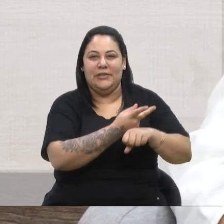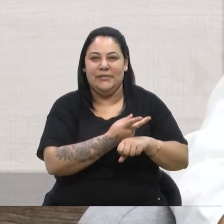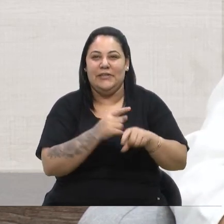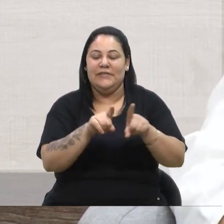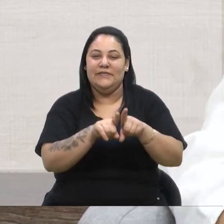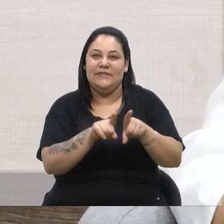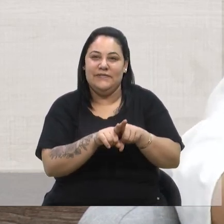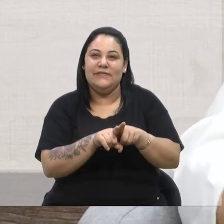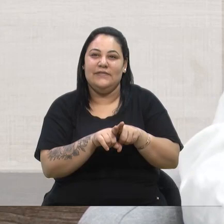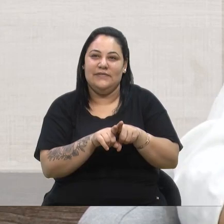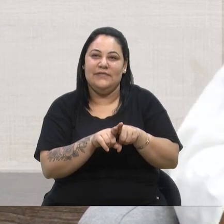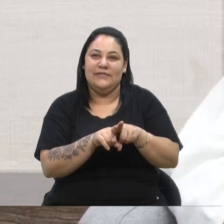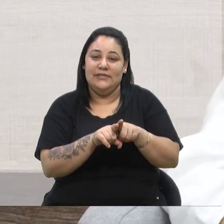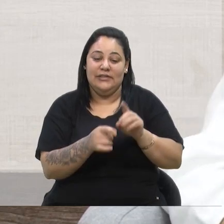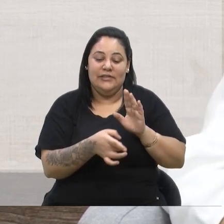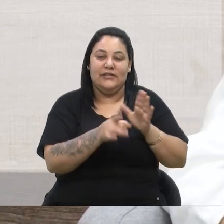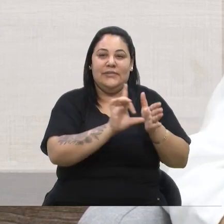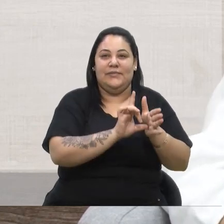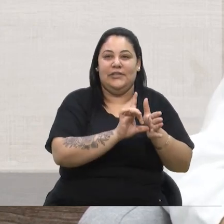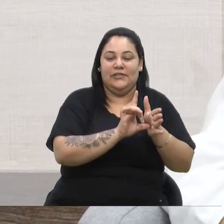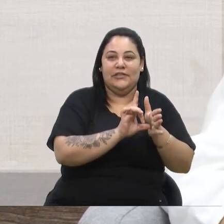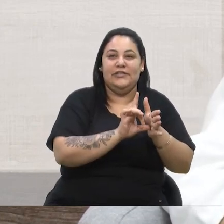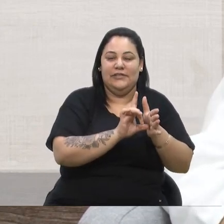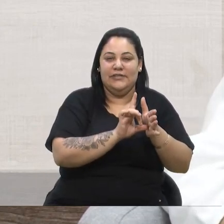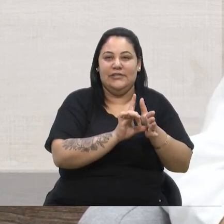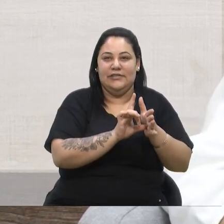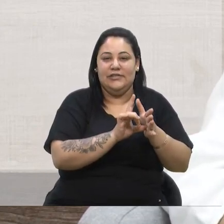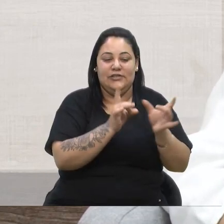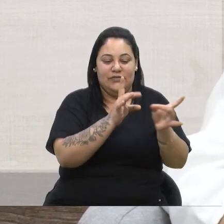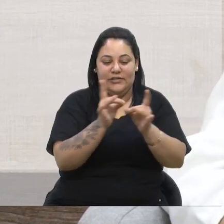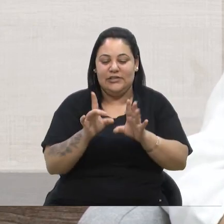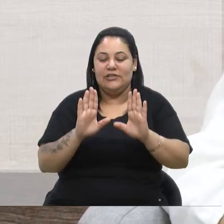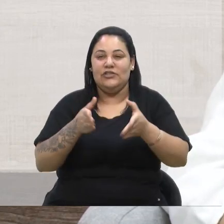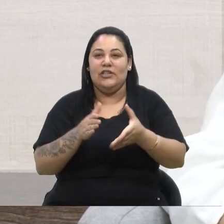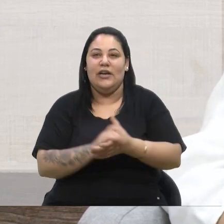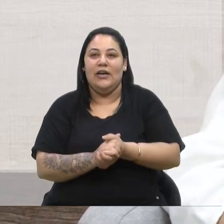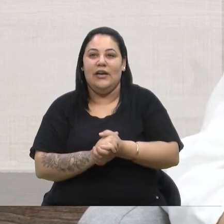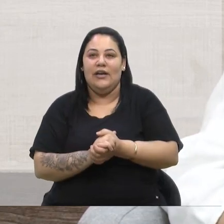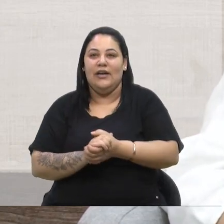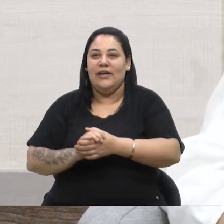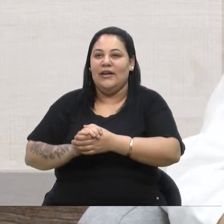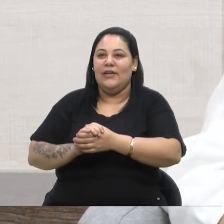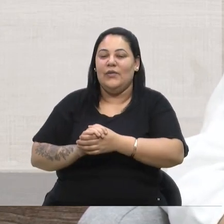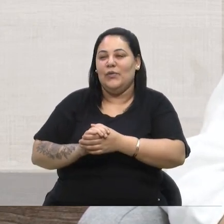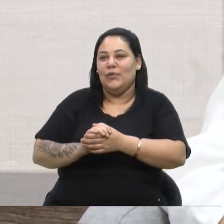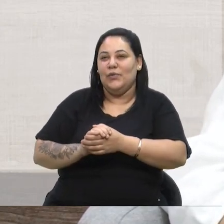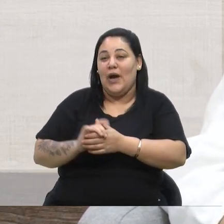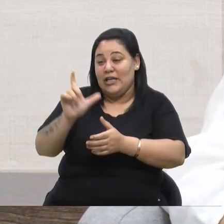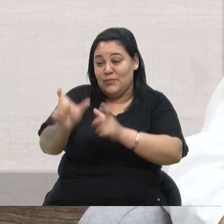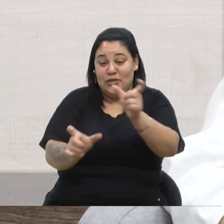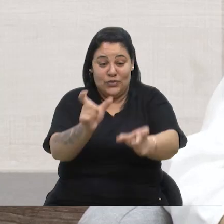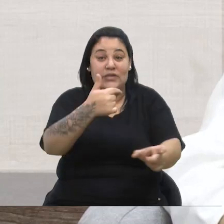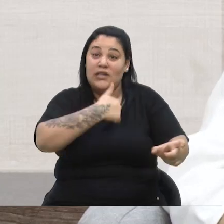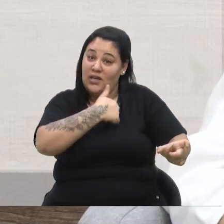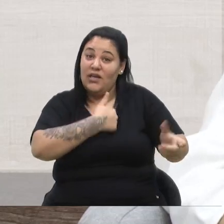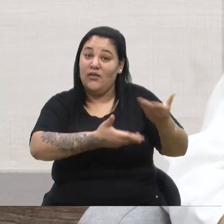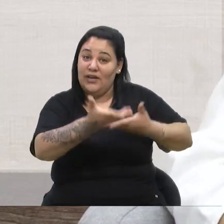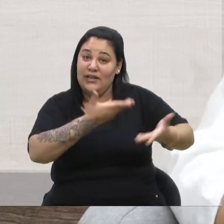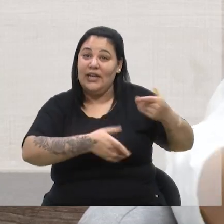buscando o livro antes dele ser lançado, né? Então, para os pacientes, eles estão adorando,